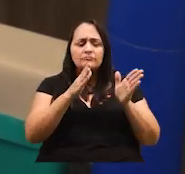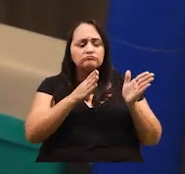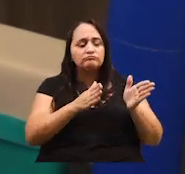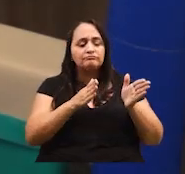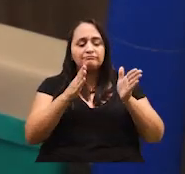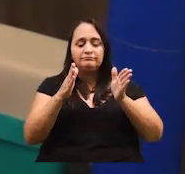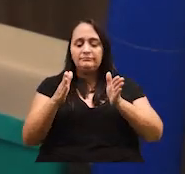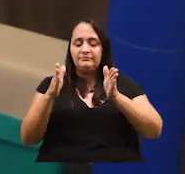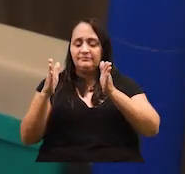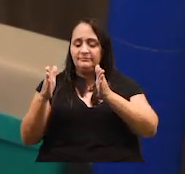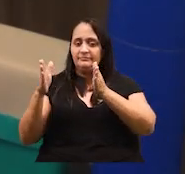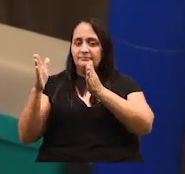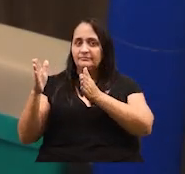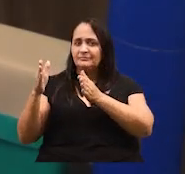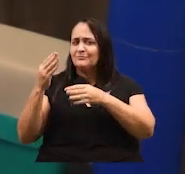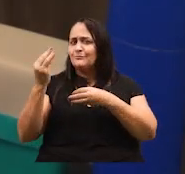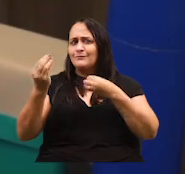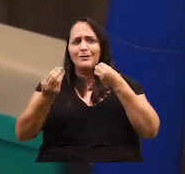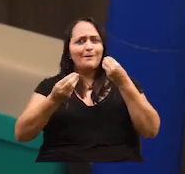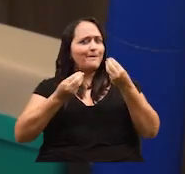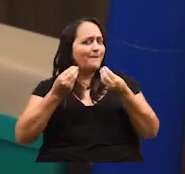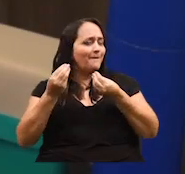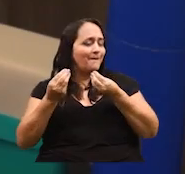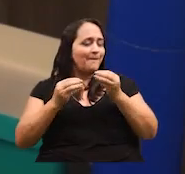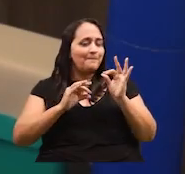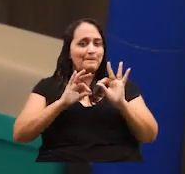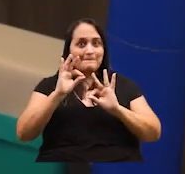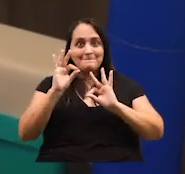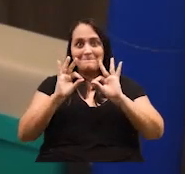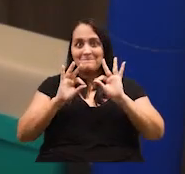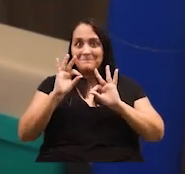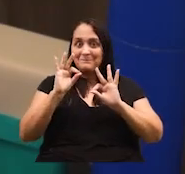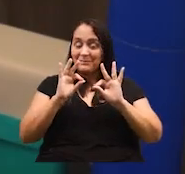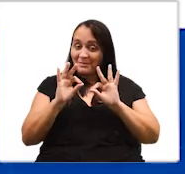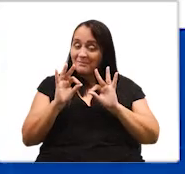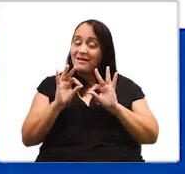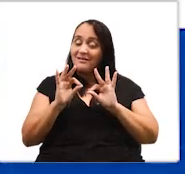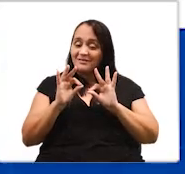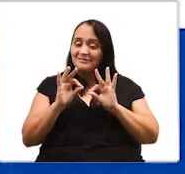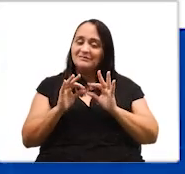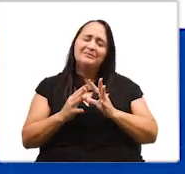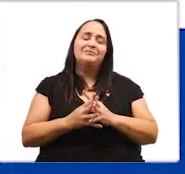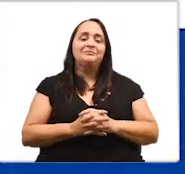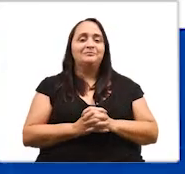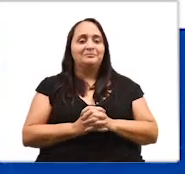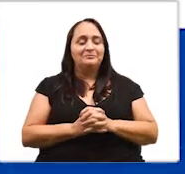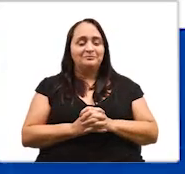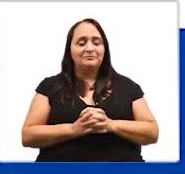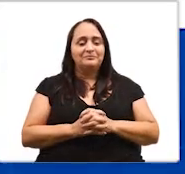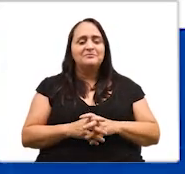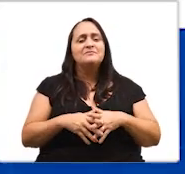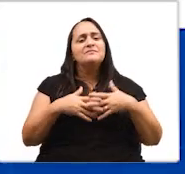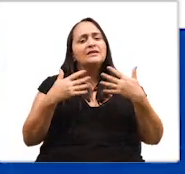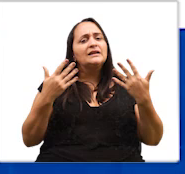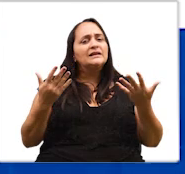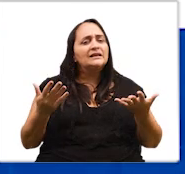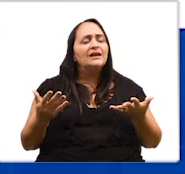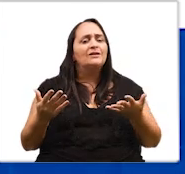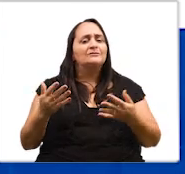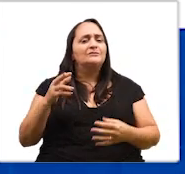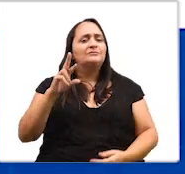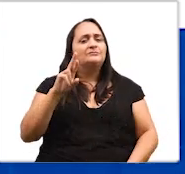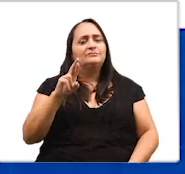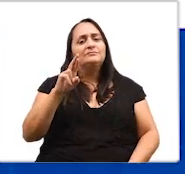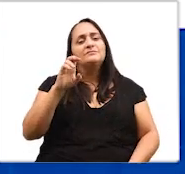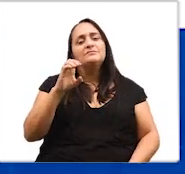de como a gente deve preparar um prato, né, culinário. As receitas geralmente vêm com